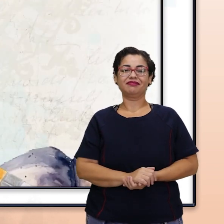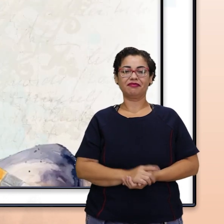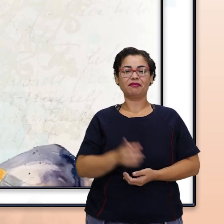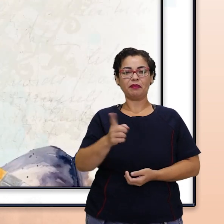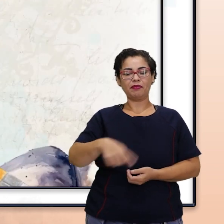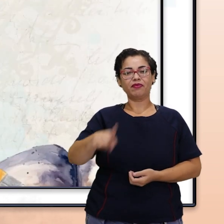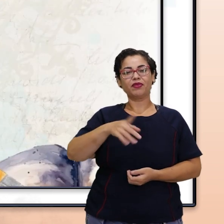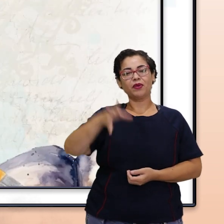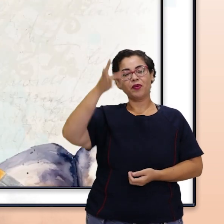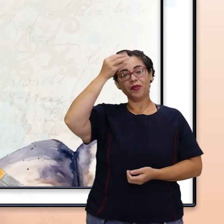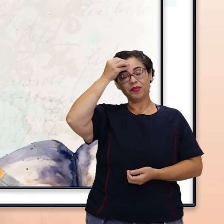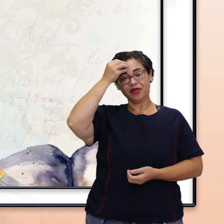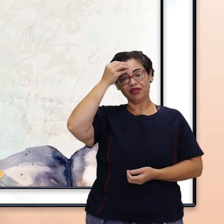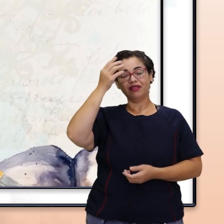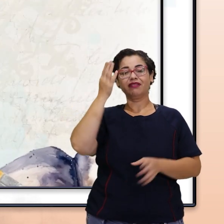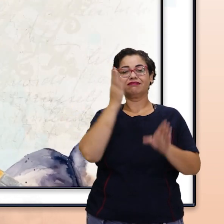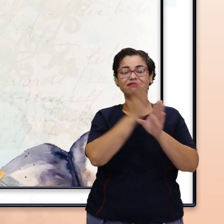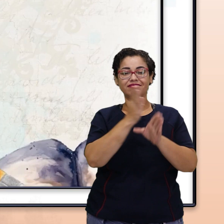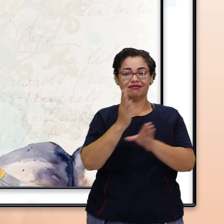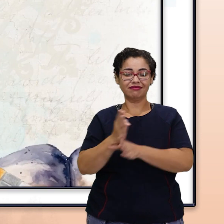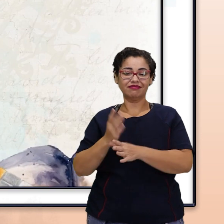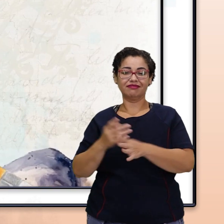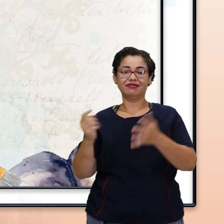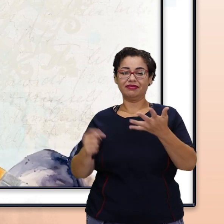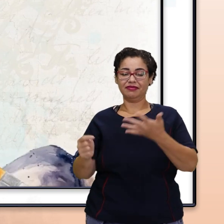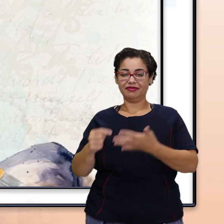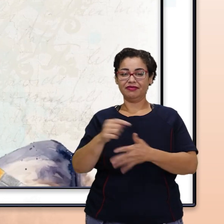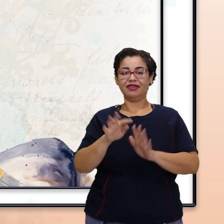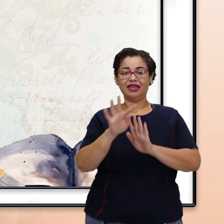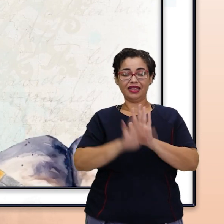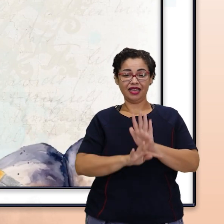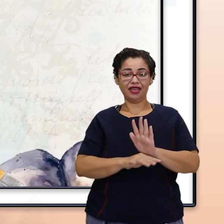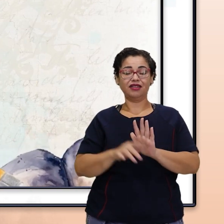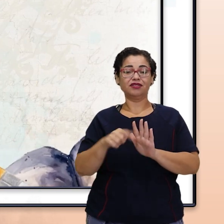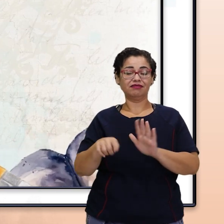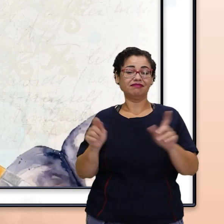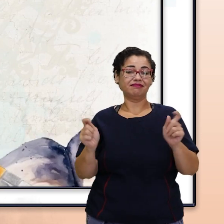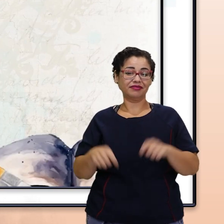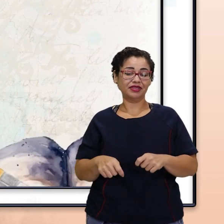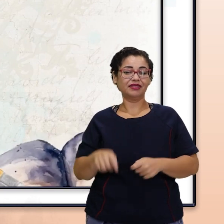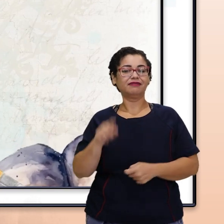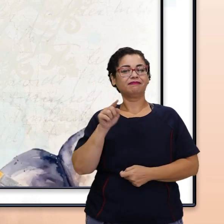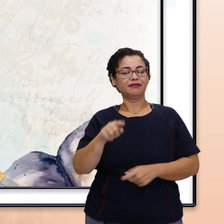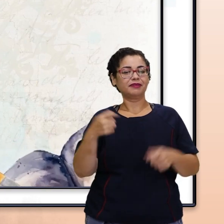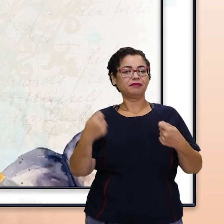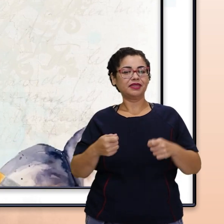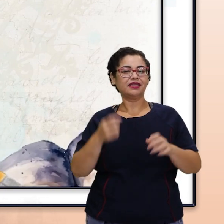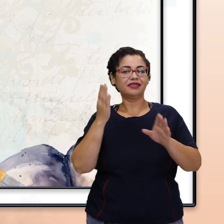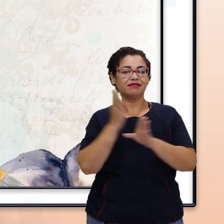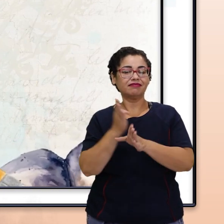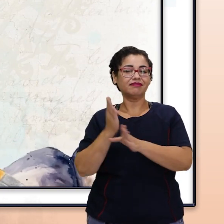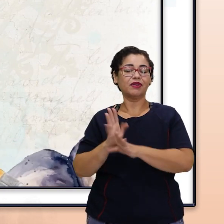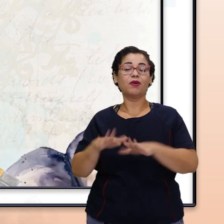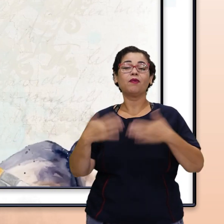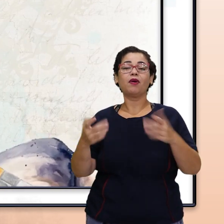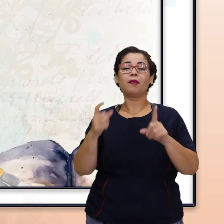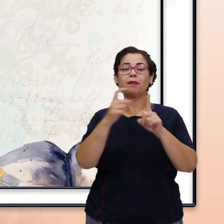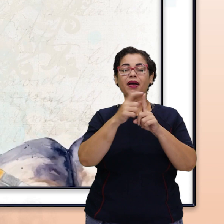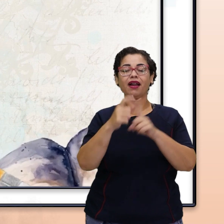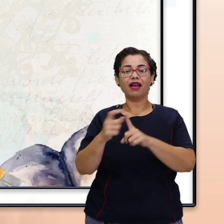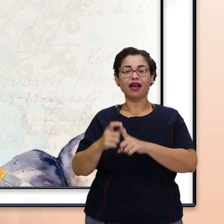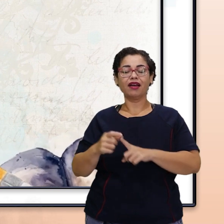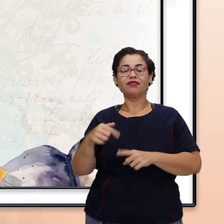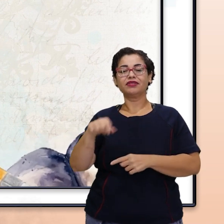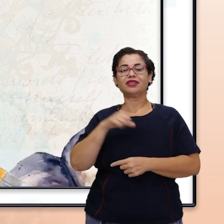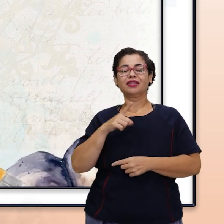para compreender e identificar os elementos de continuidade do texto, você deve identificar quais palavras